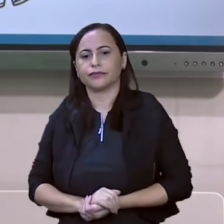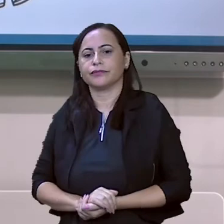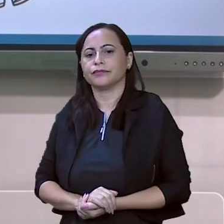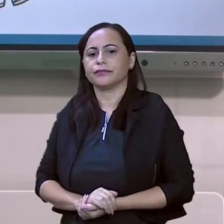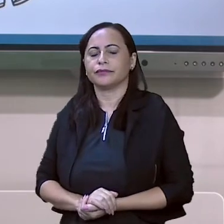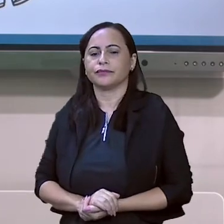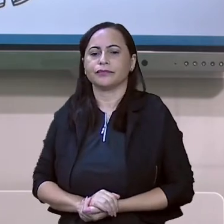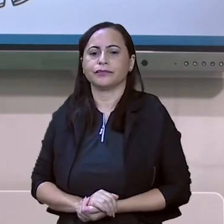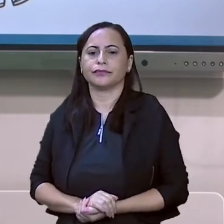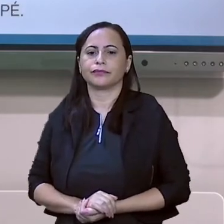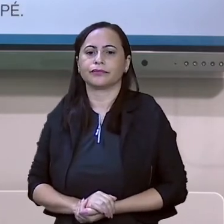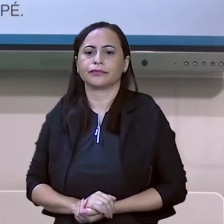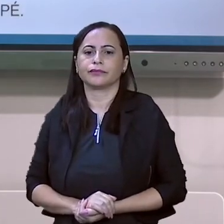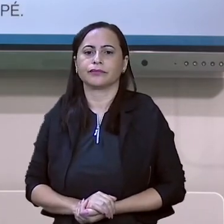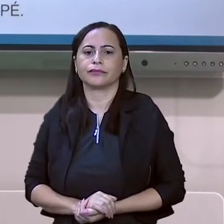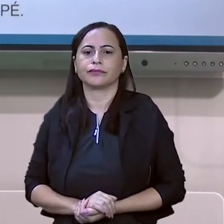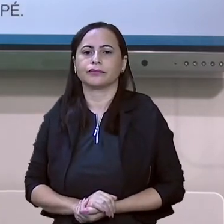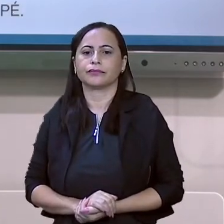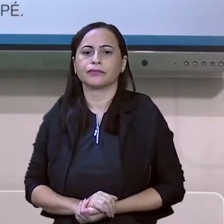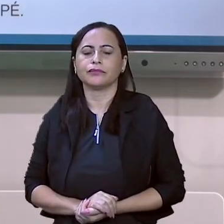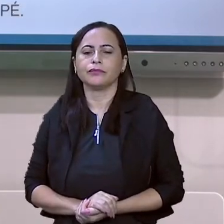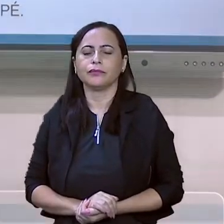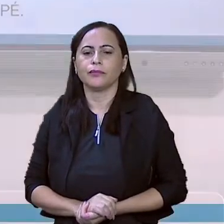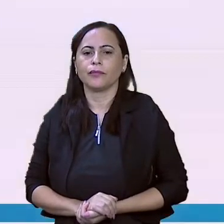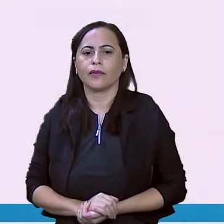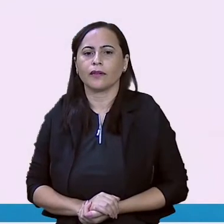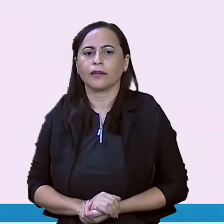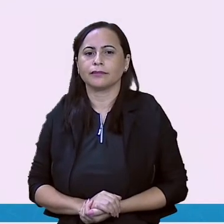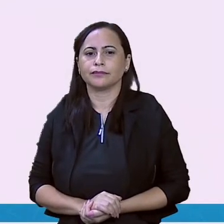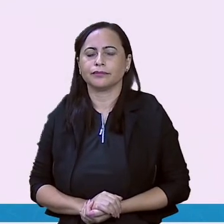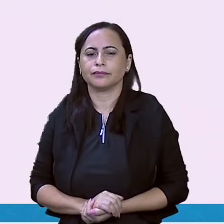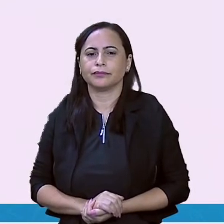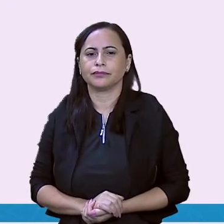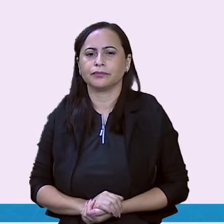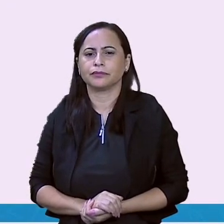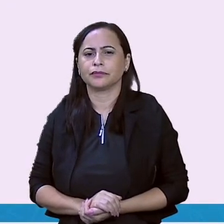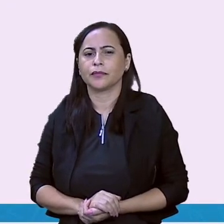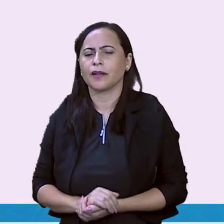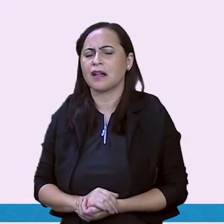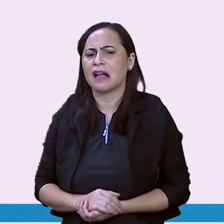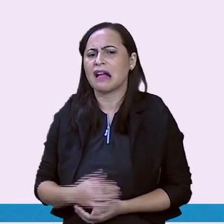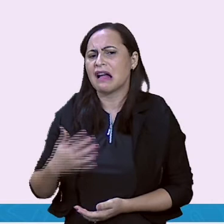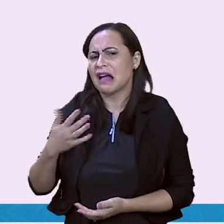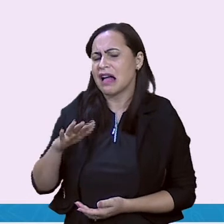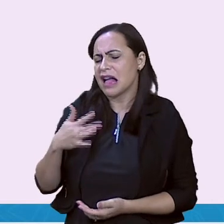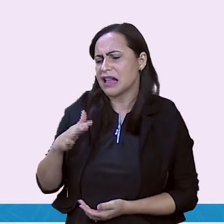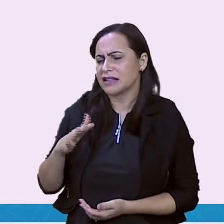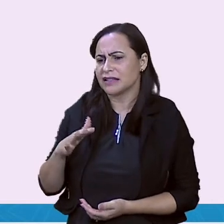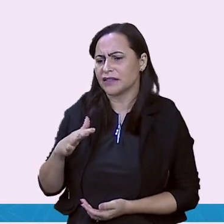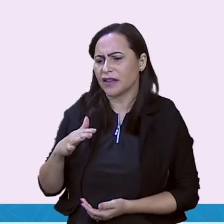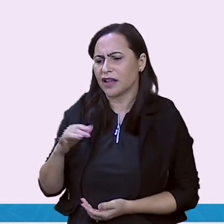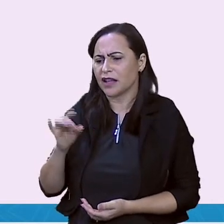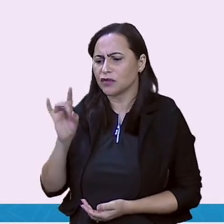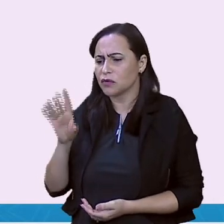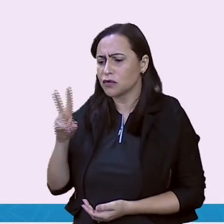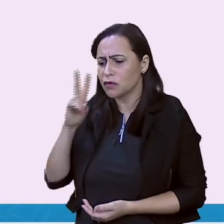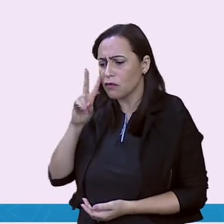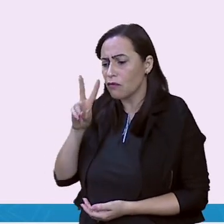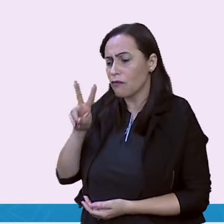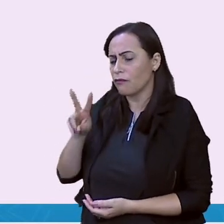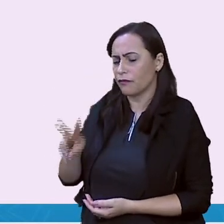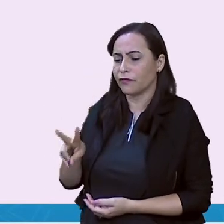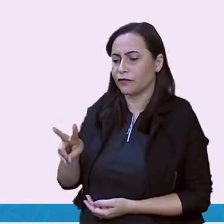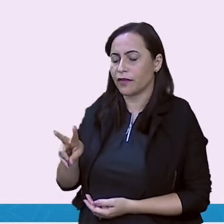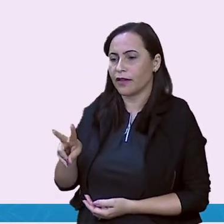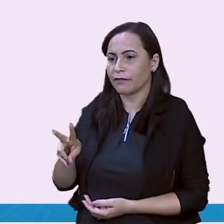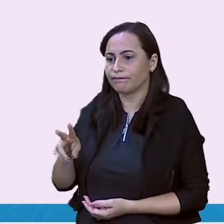já falamos também sobre isso. Agora aqui, ó, às vezes, gente, basta olhar